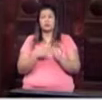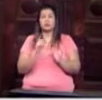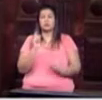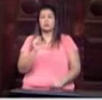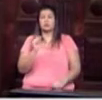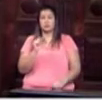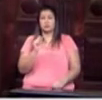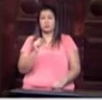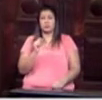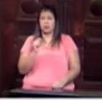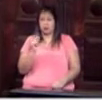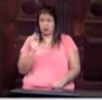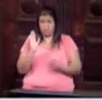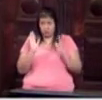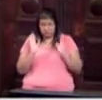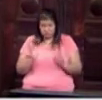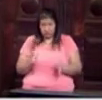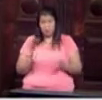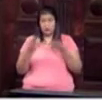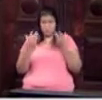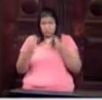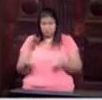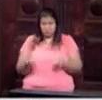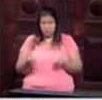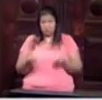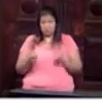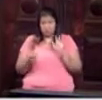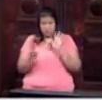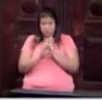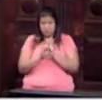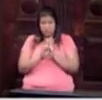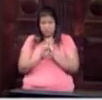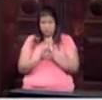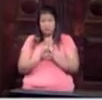Sem falar da proposta do substitutivo, que uma vez aprovada, esta lei